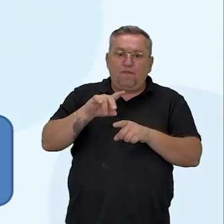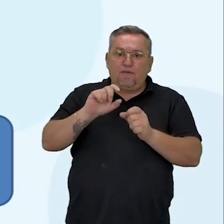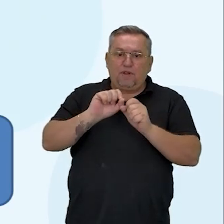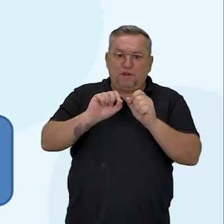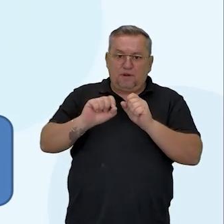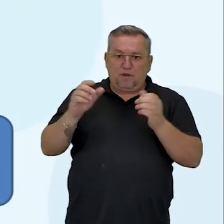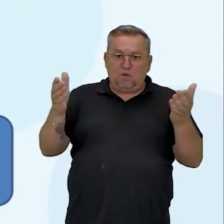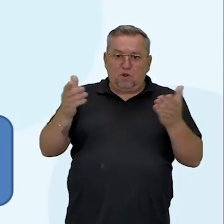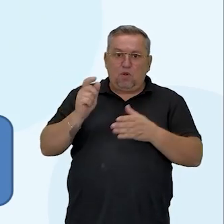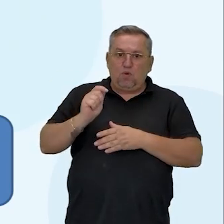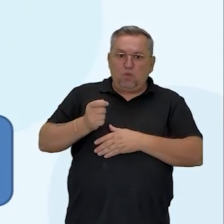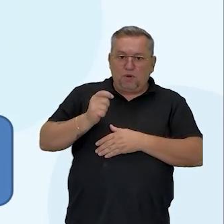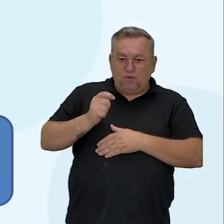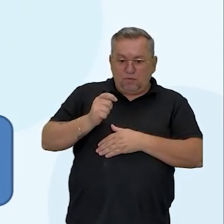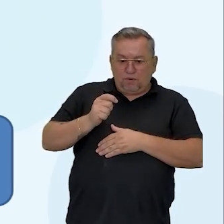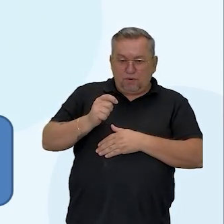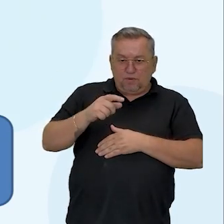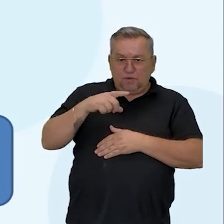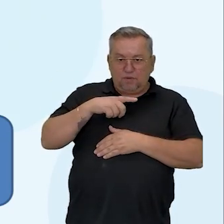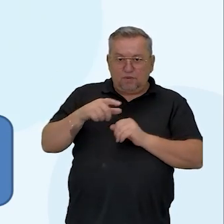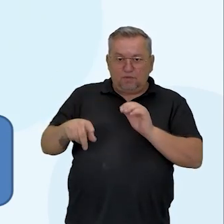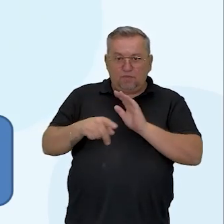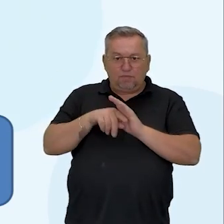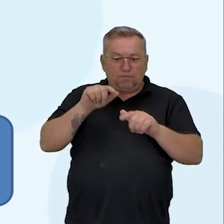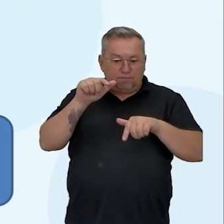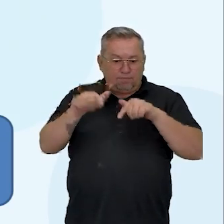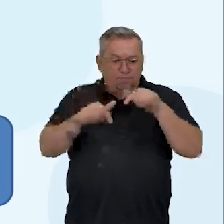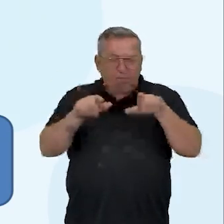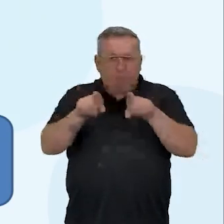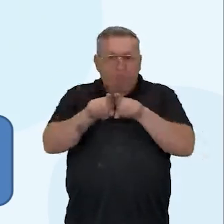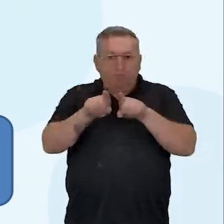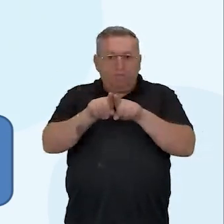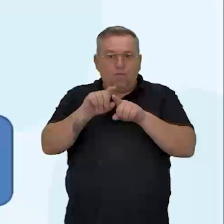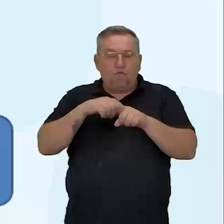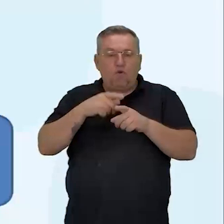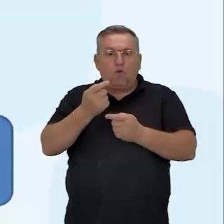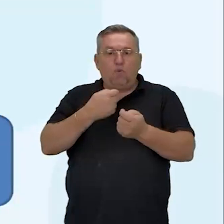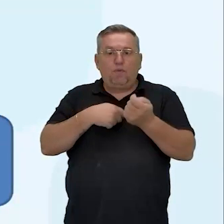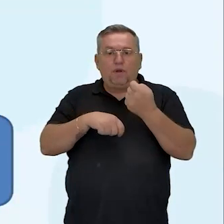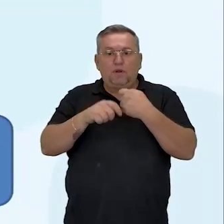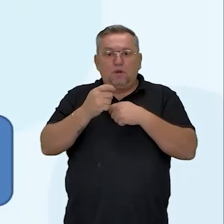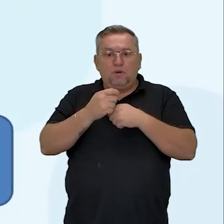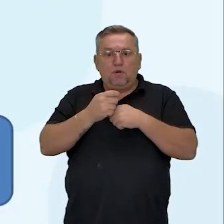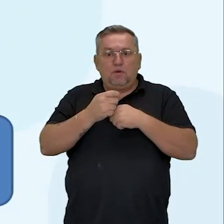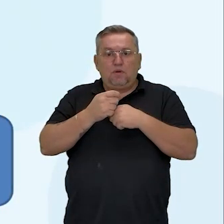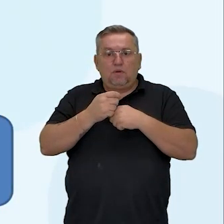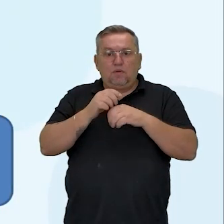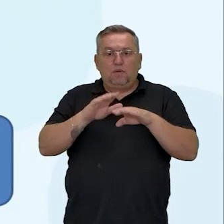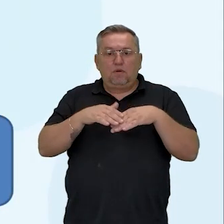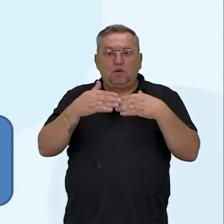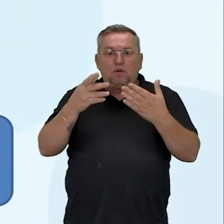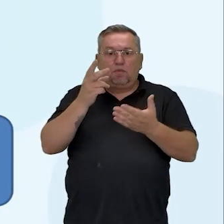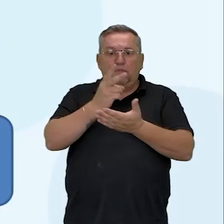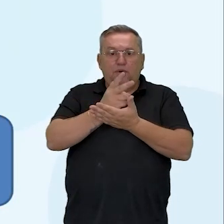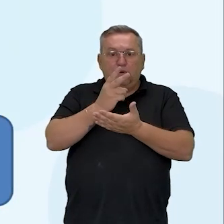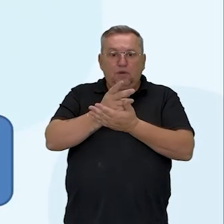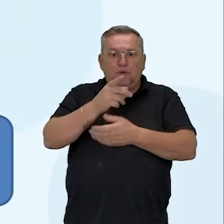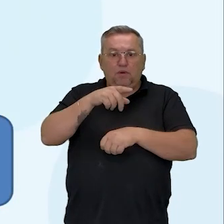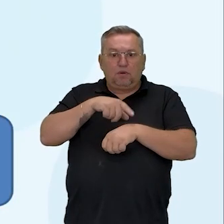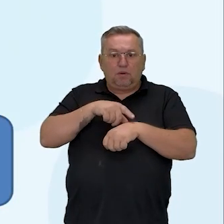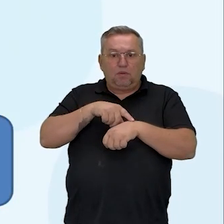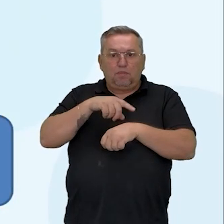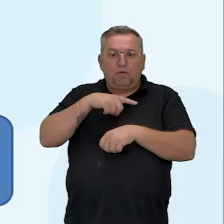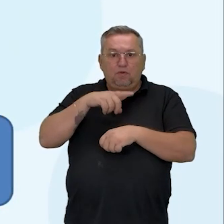desenvolver automaticamente o ramo de serviços e o ramo de comércio, tá? E ao mesmo tempo, a